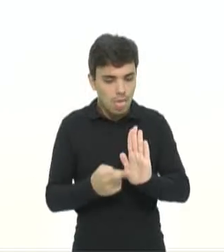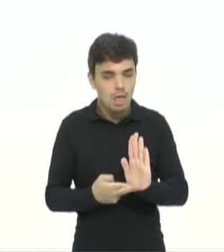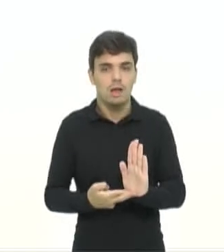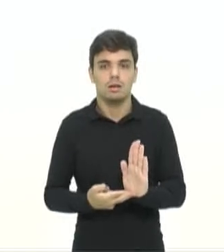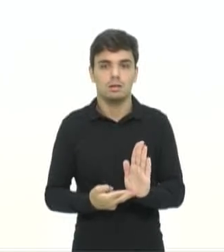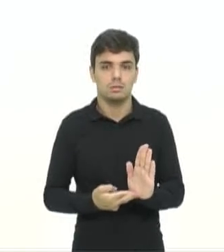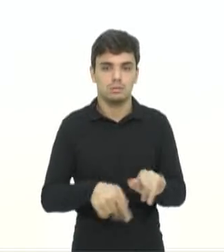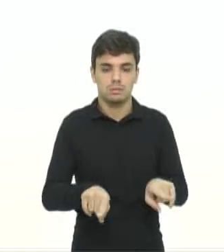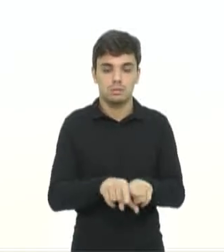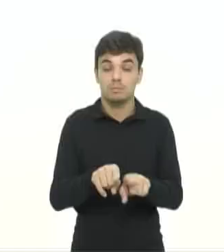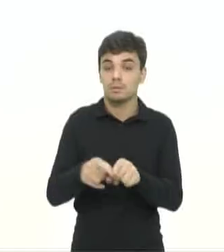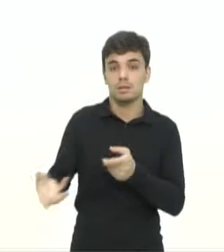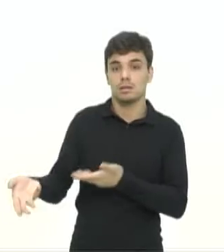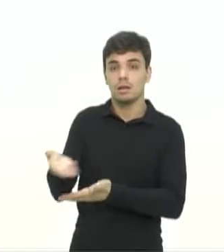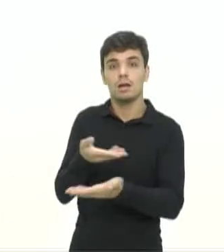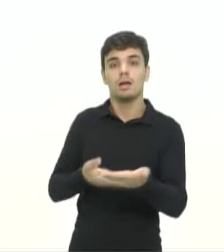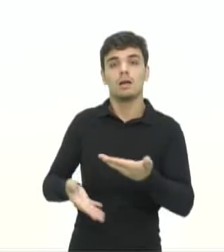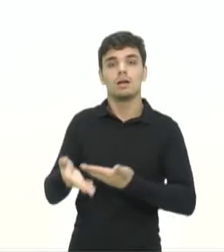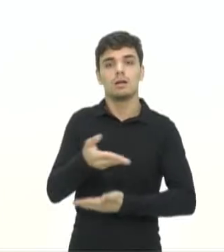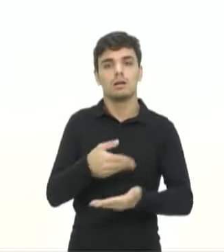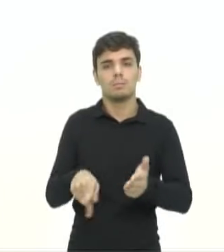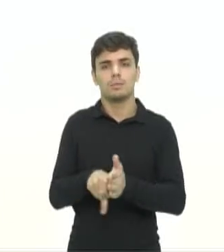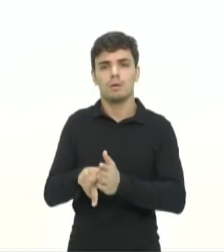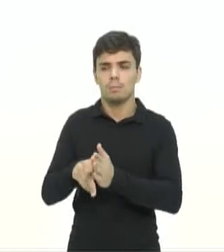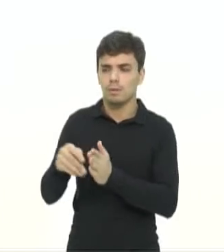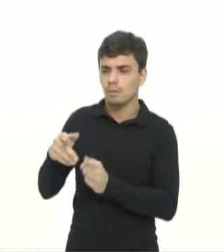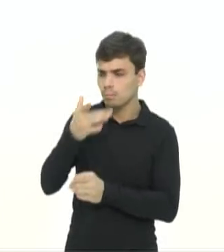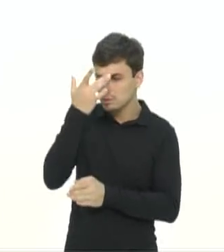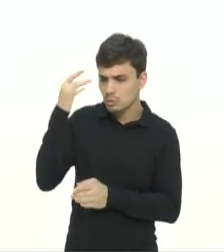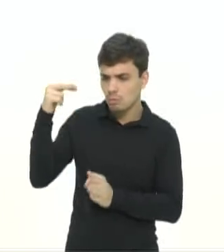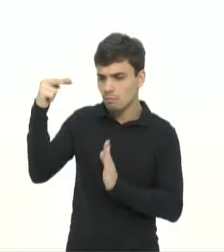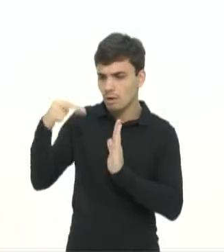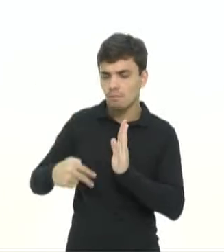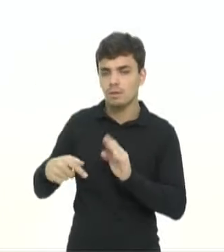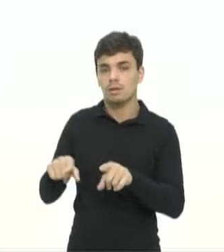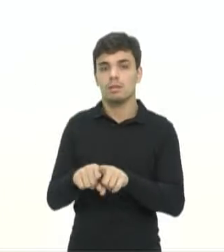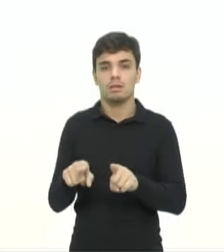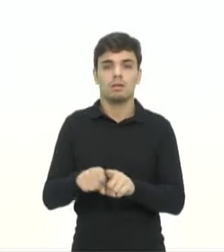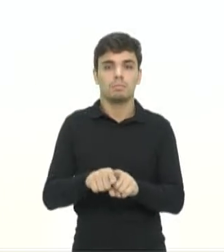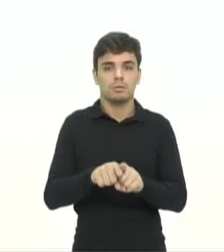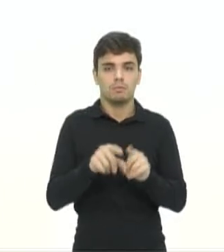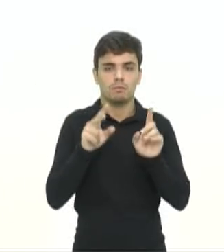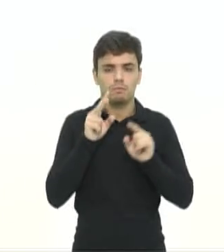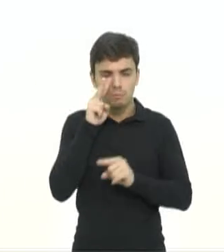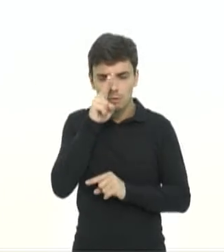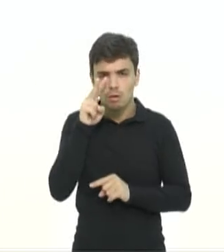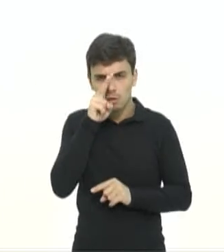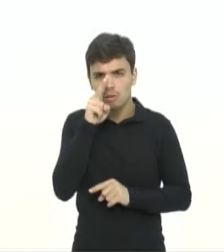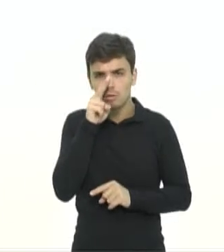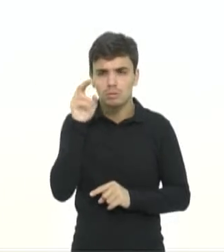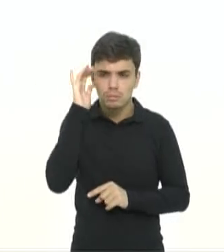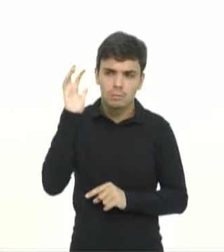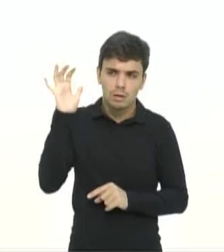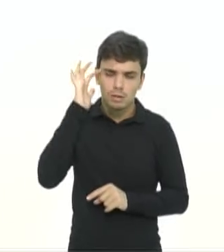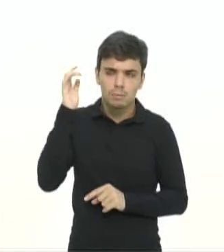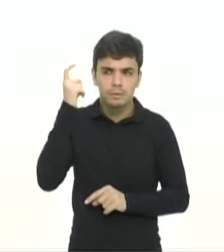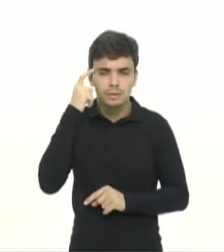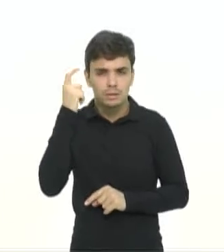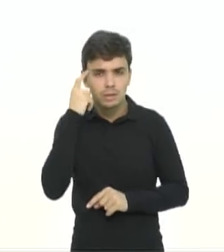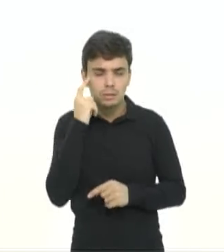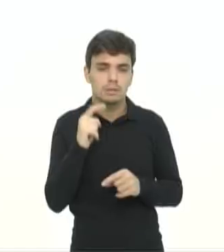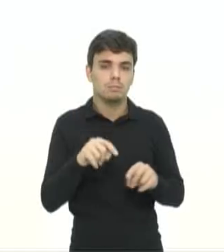a interação da obra com o espectador, a forte reflexão e questionamento, a utilização de